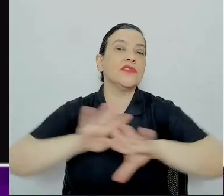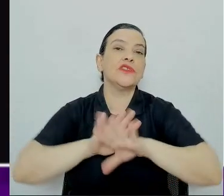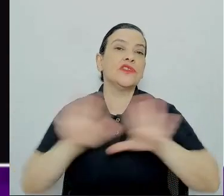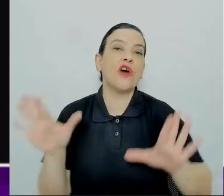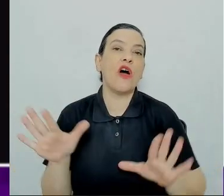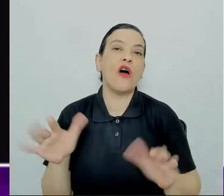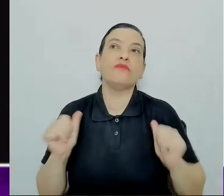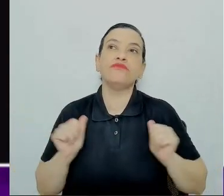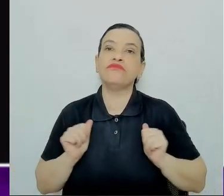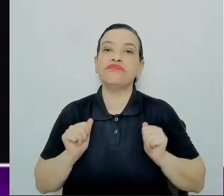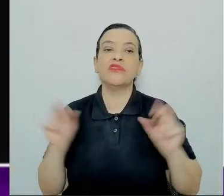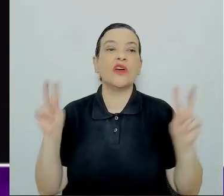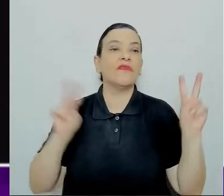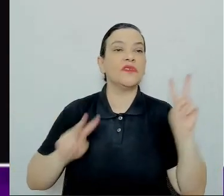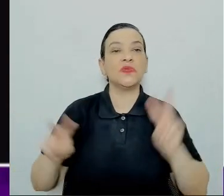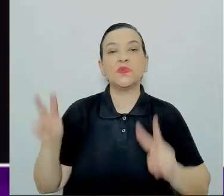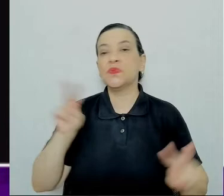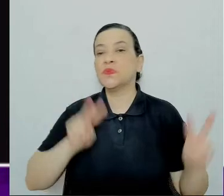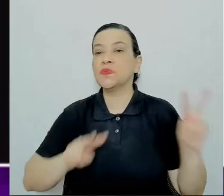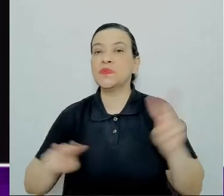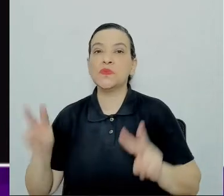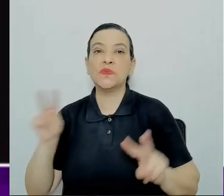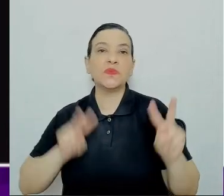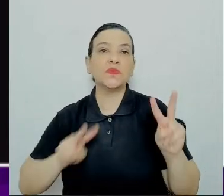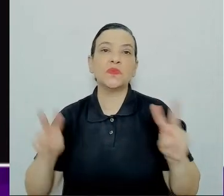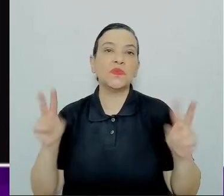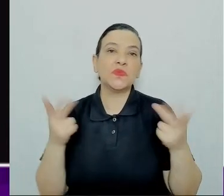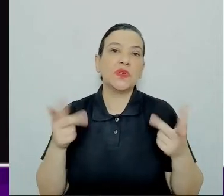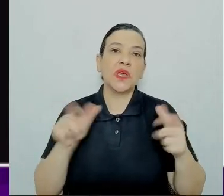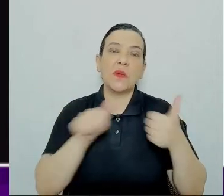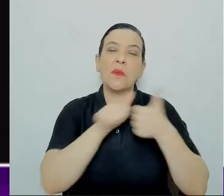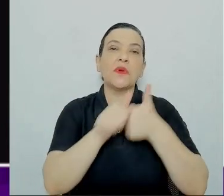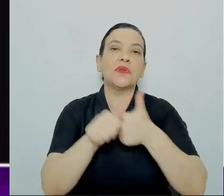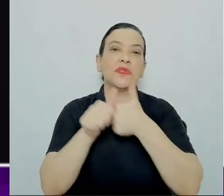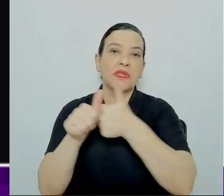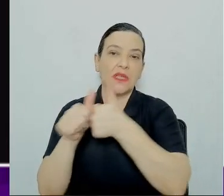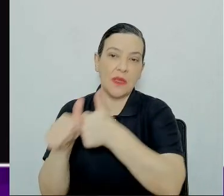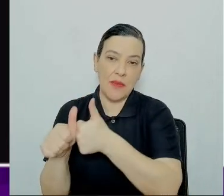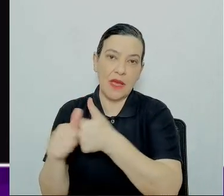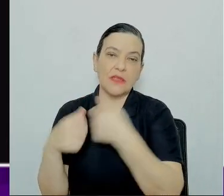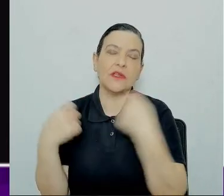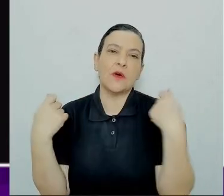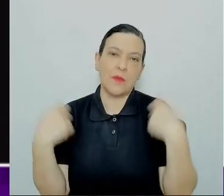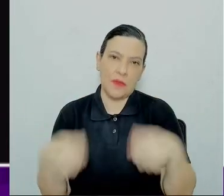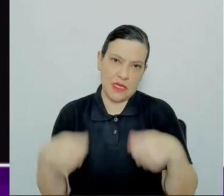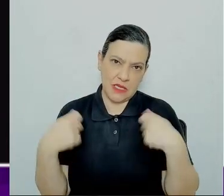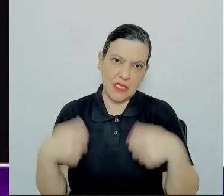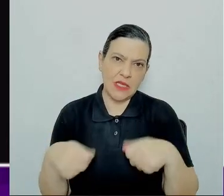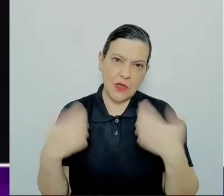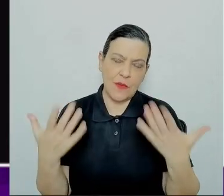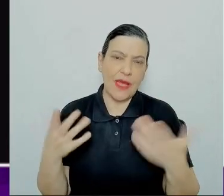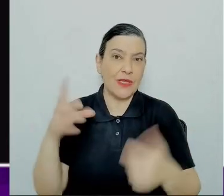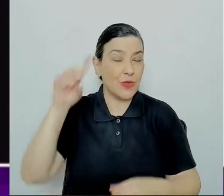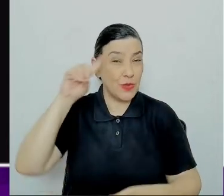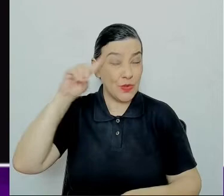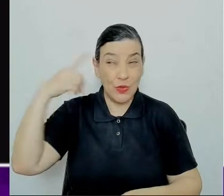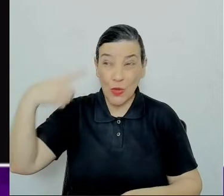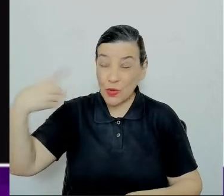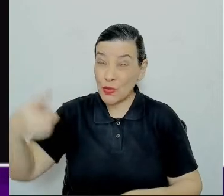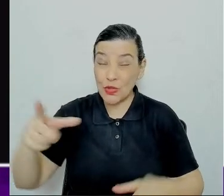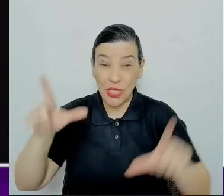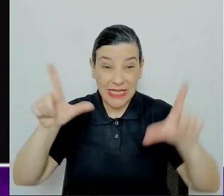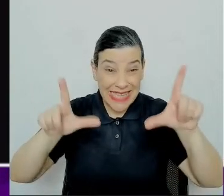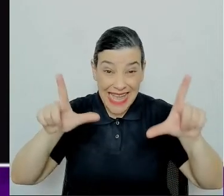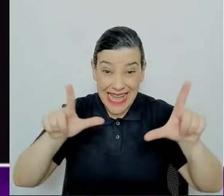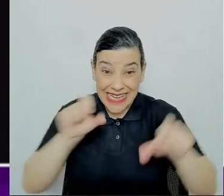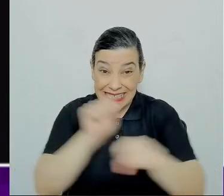ficar visualizando um monitoramento, né? Não que eu não precise dele, mas eu não posso ficar o dia todo olhando para uma tela esperando